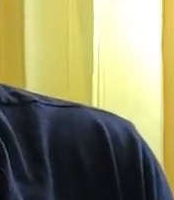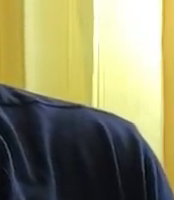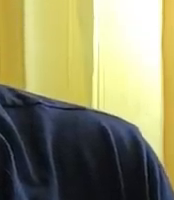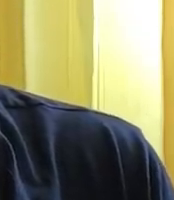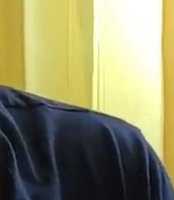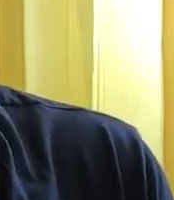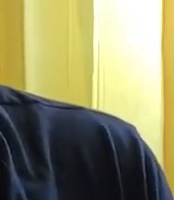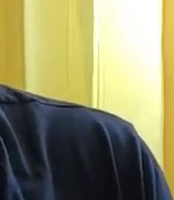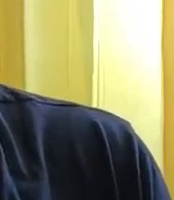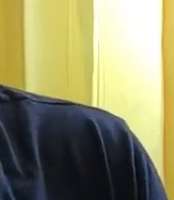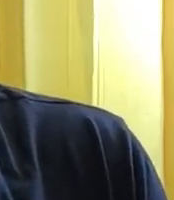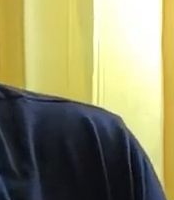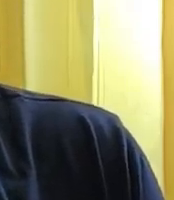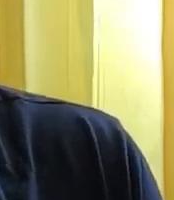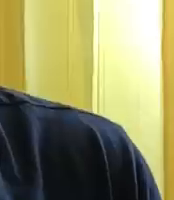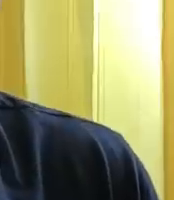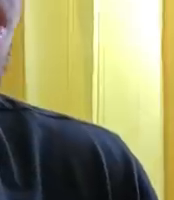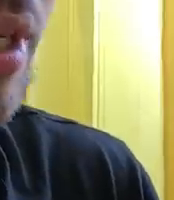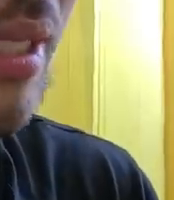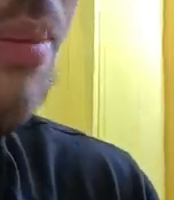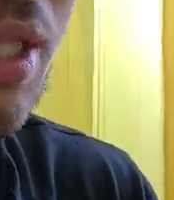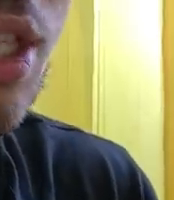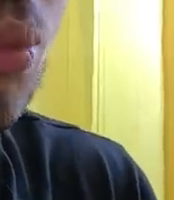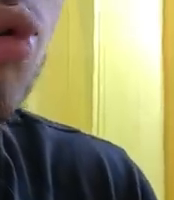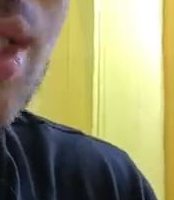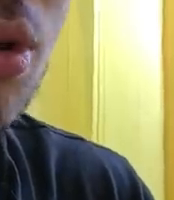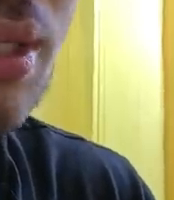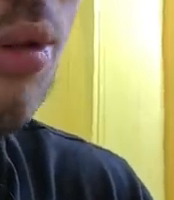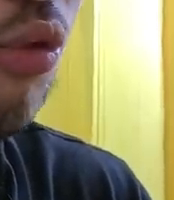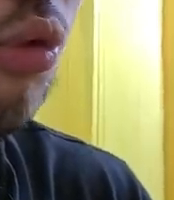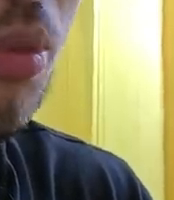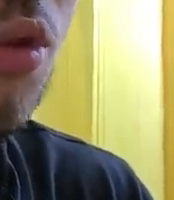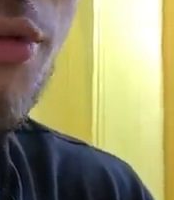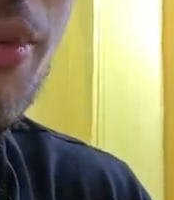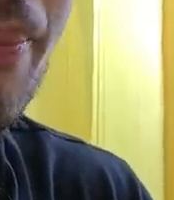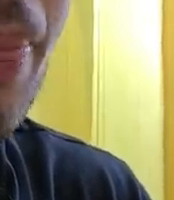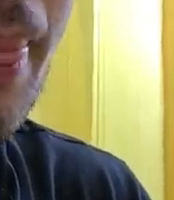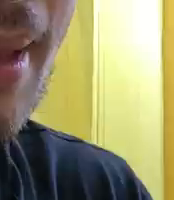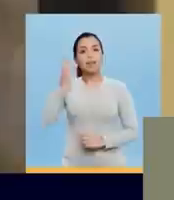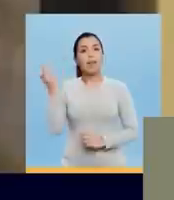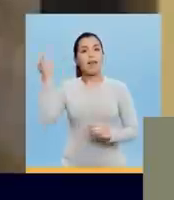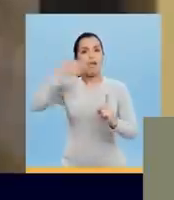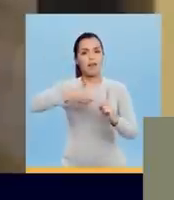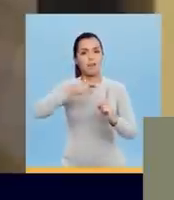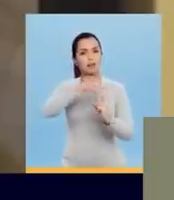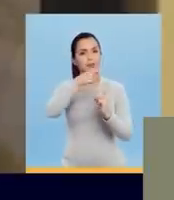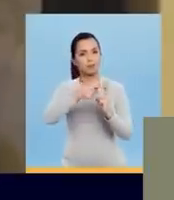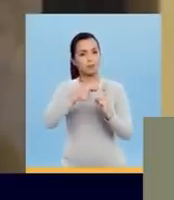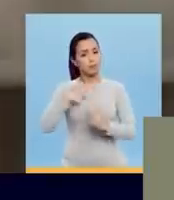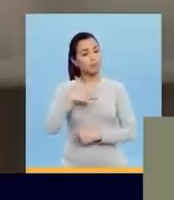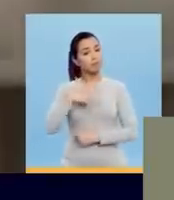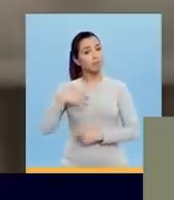nenhum grande mérito próprio, né? Pra se eleger, a não ser o sobrenome. Né? Sempre se elegeu muito nas costas do nome do avô. Eu estou